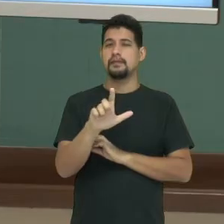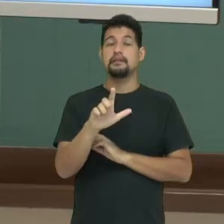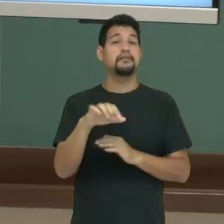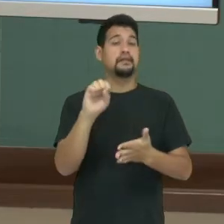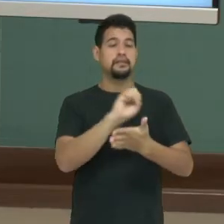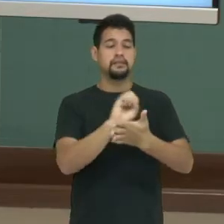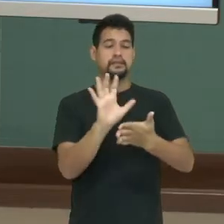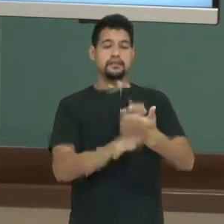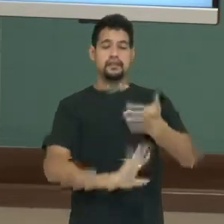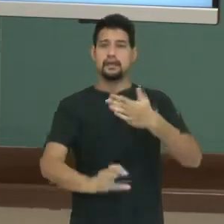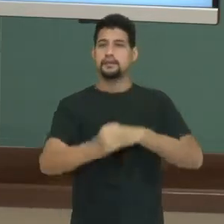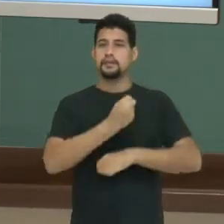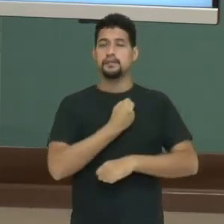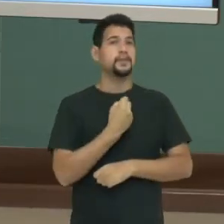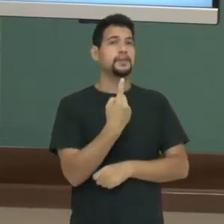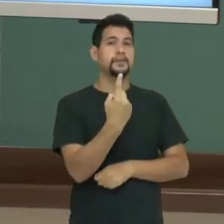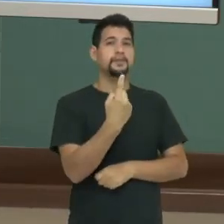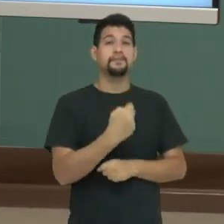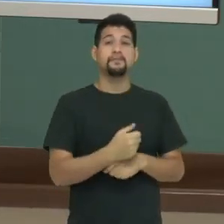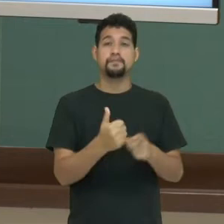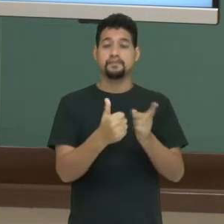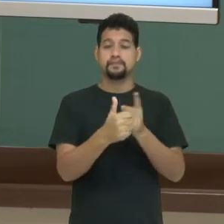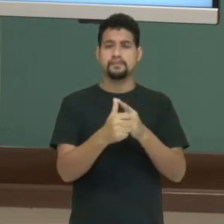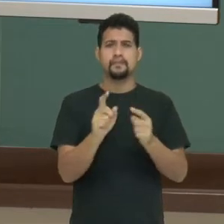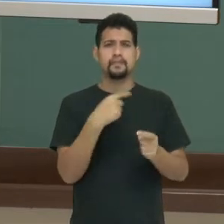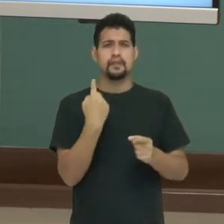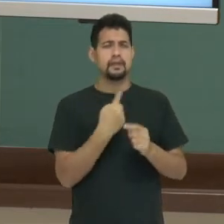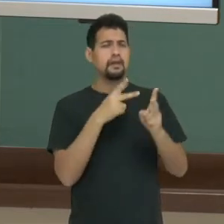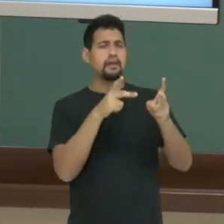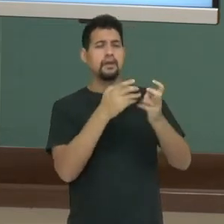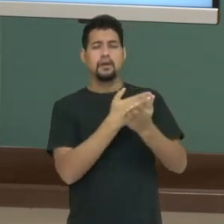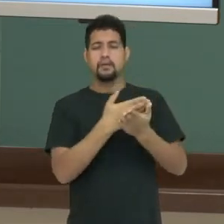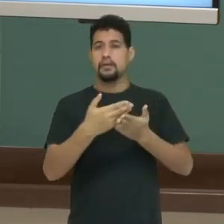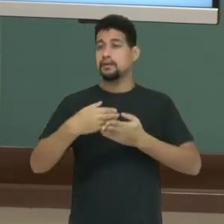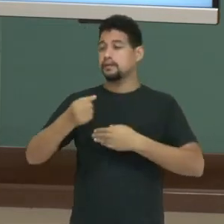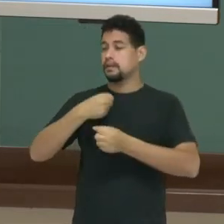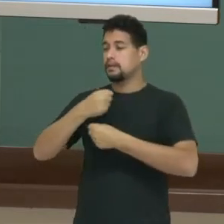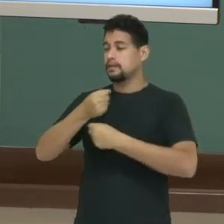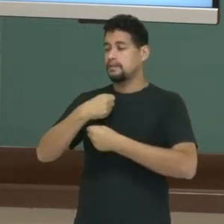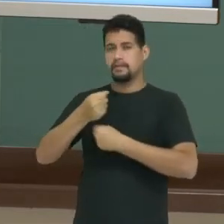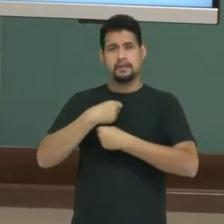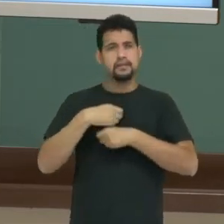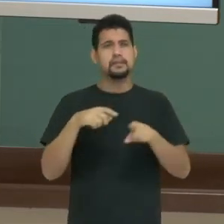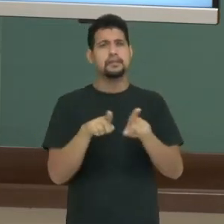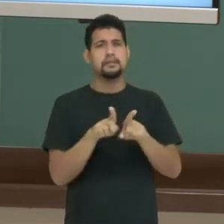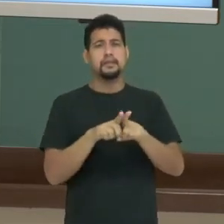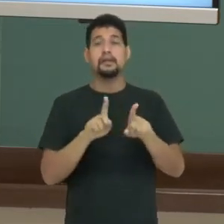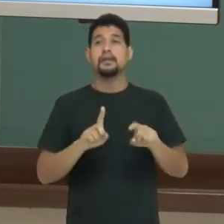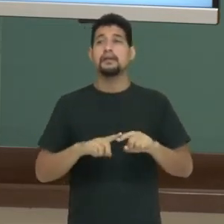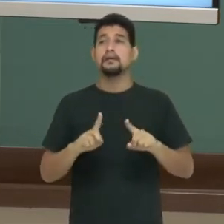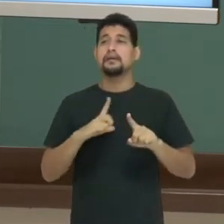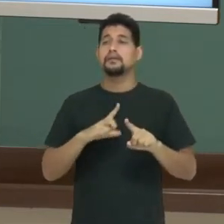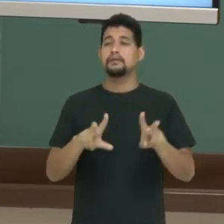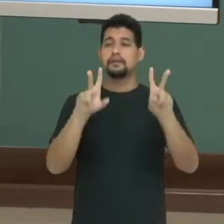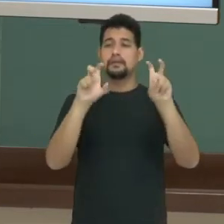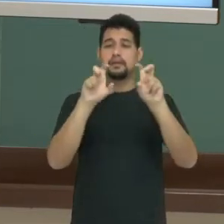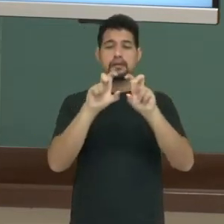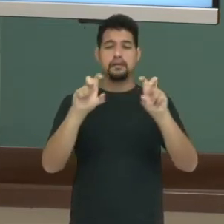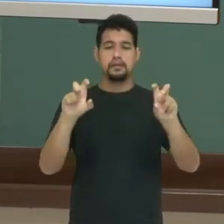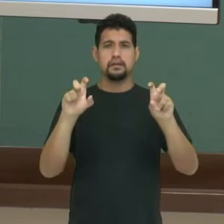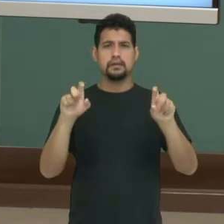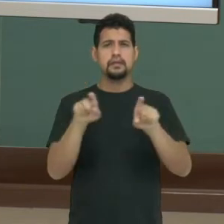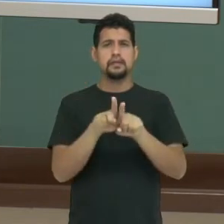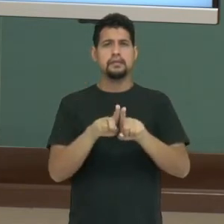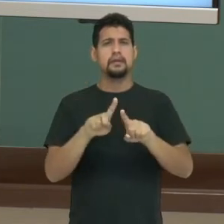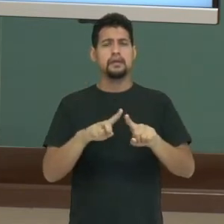Atividade 1, chegamos já à primeira atividade. Vemos o início da entrevista, né? Título, subtítulo e um trecho já. E sobre